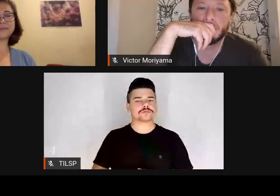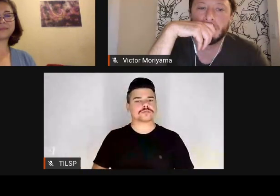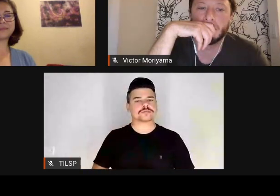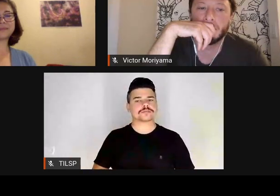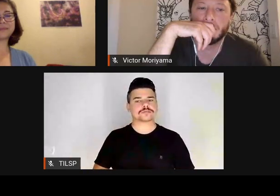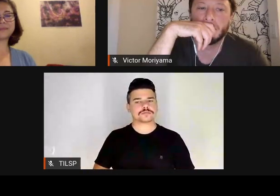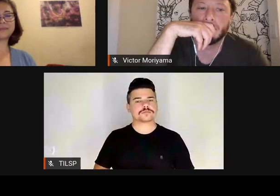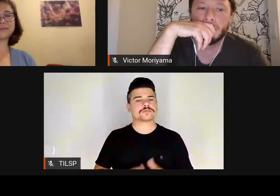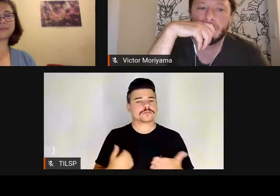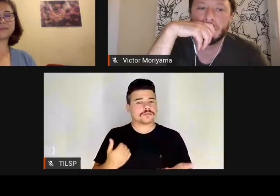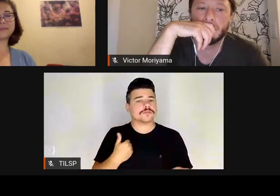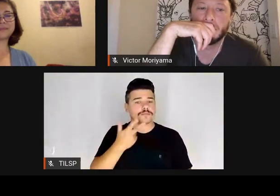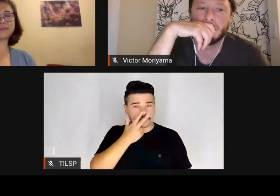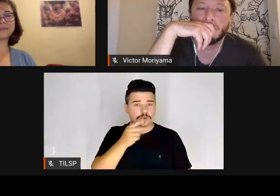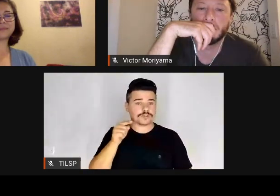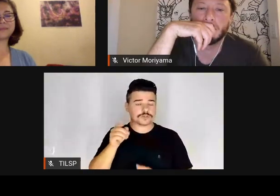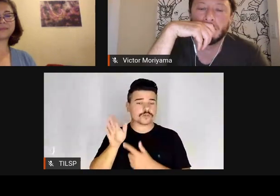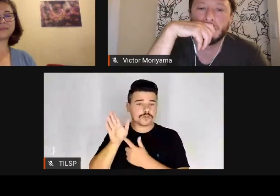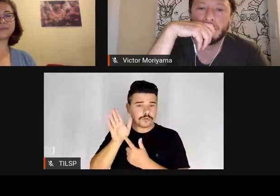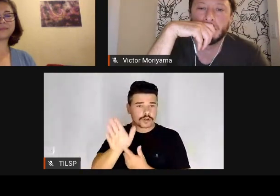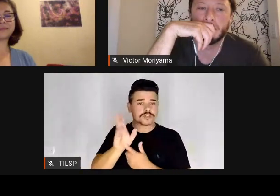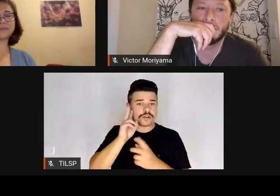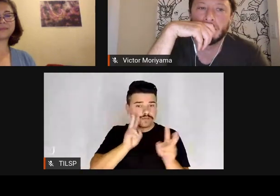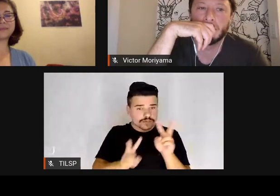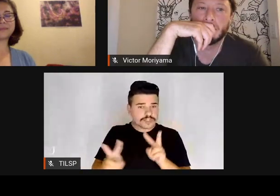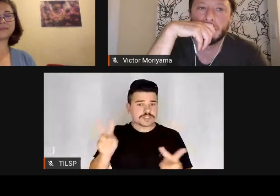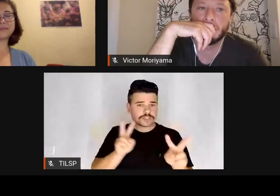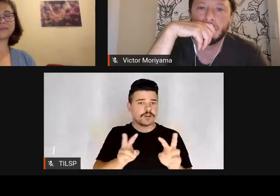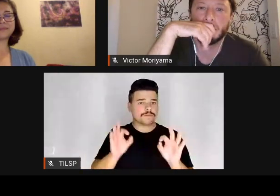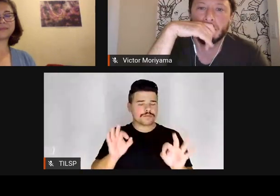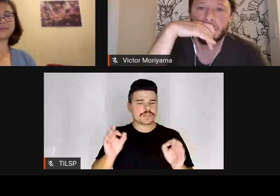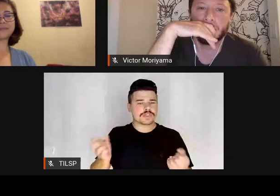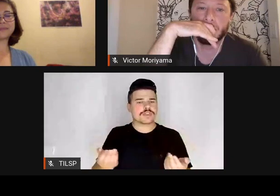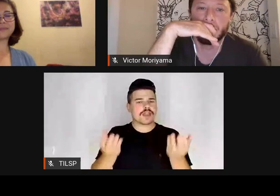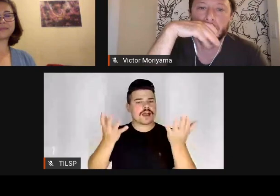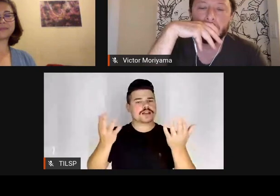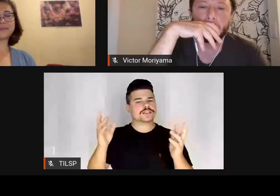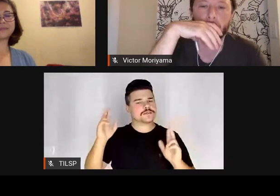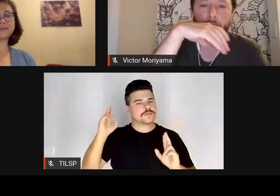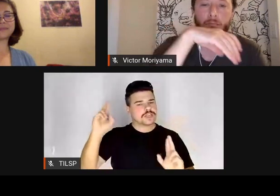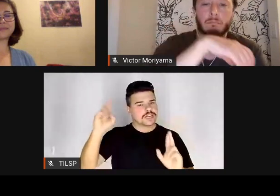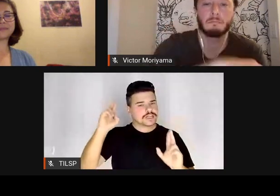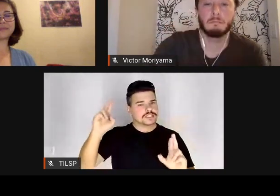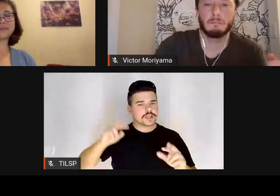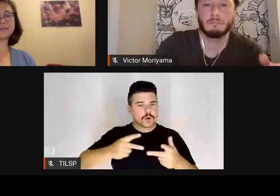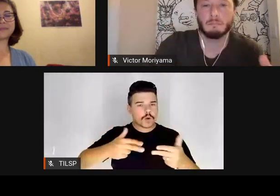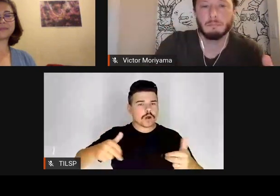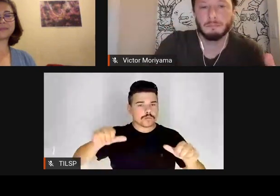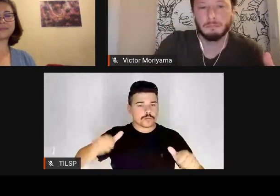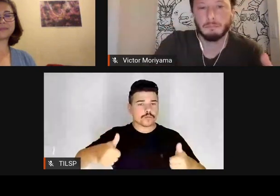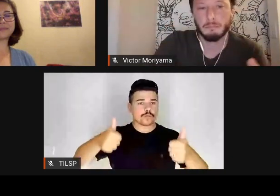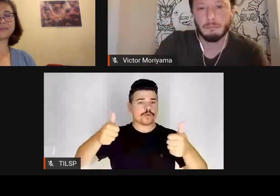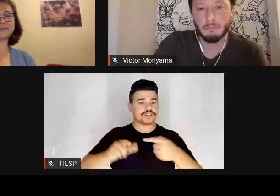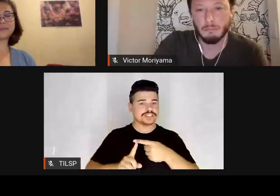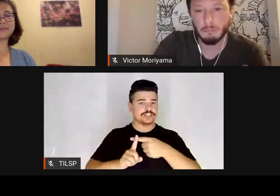eu acho que ele deixa uma visão, eu acho que é de esperança positiva, quer dizer, inclusive no poder da